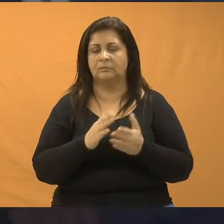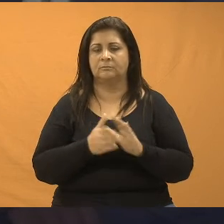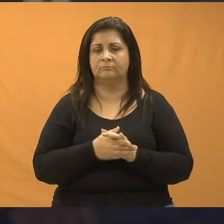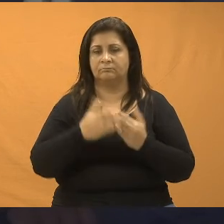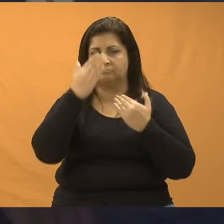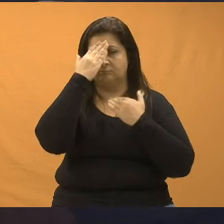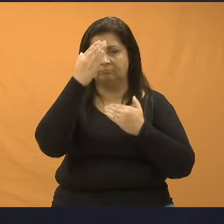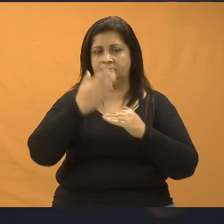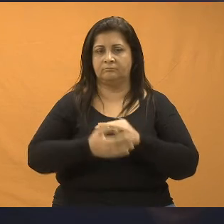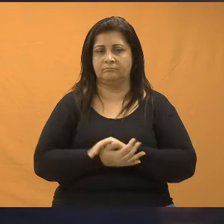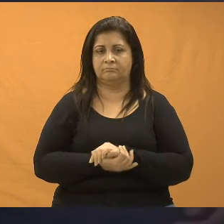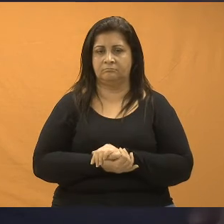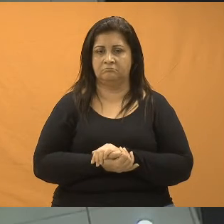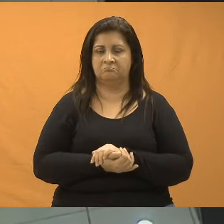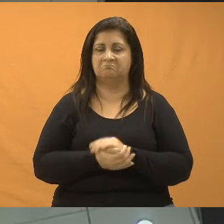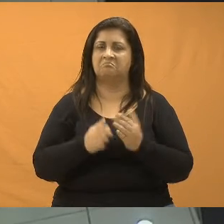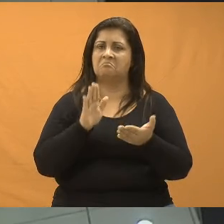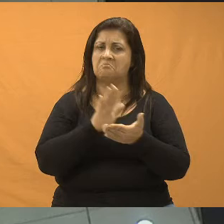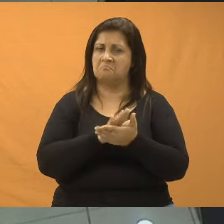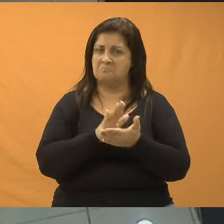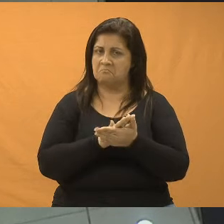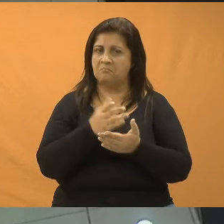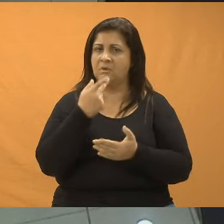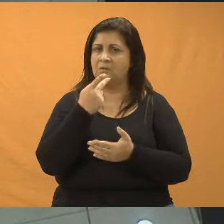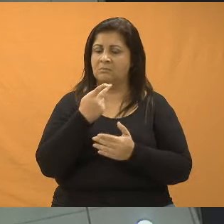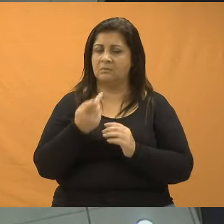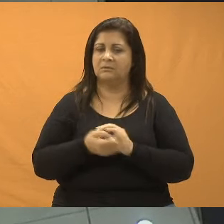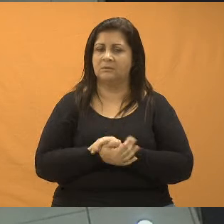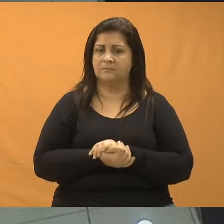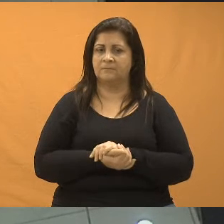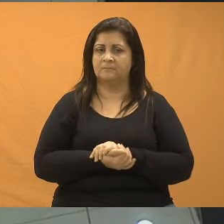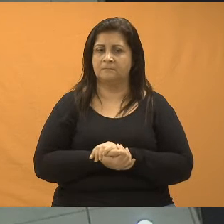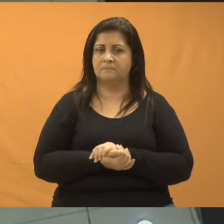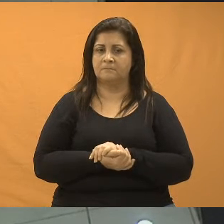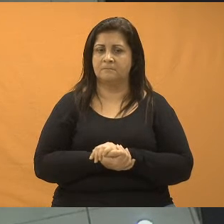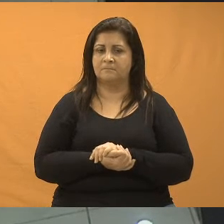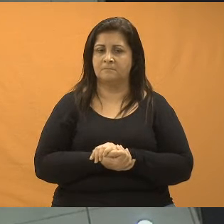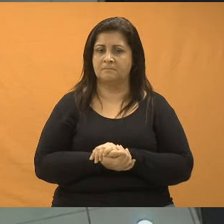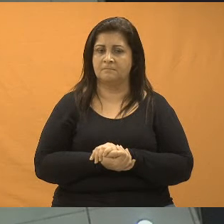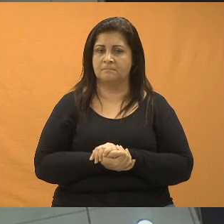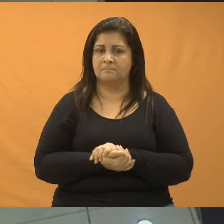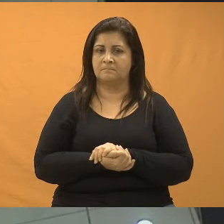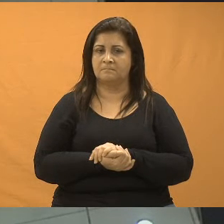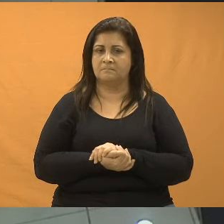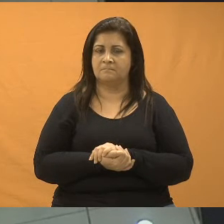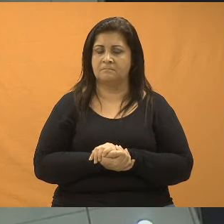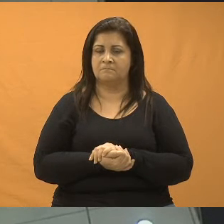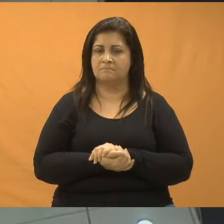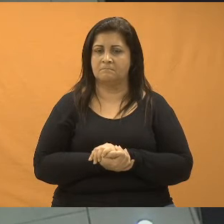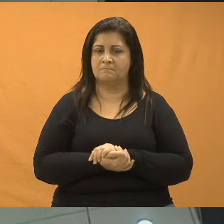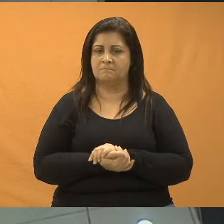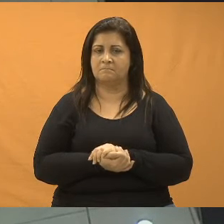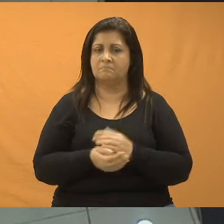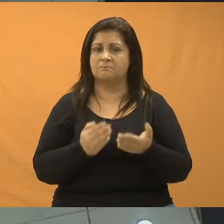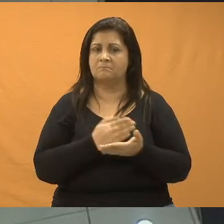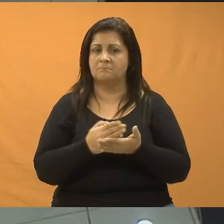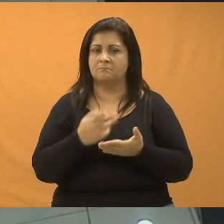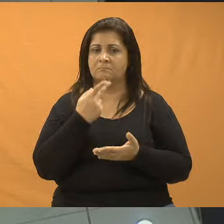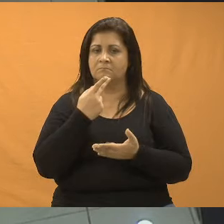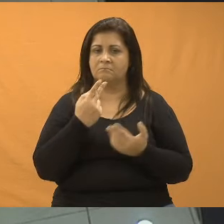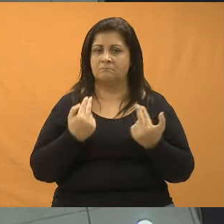Muito obrigado. Parabéns pelas suas palavras, Luiz. Mas comecei minha fala justamente falando sobre